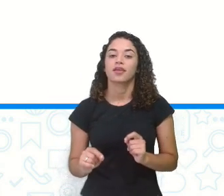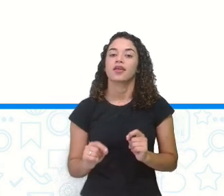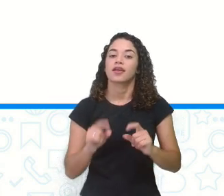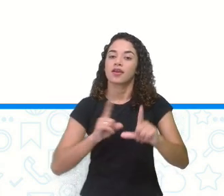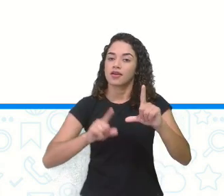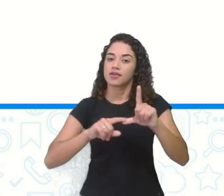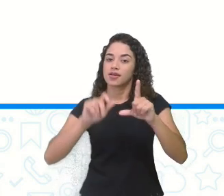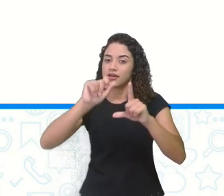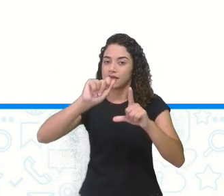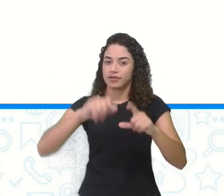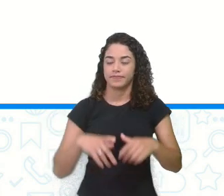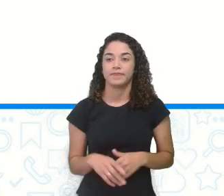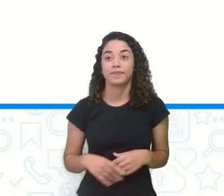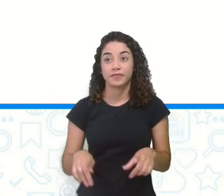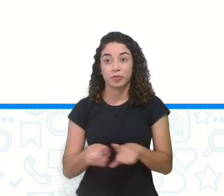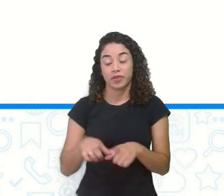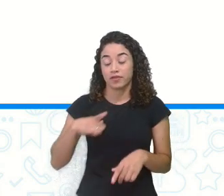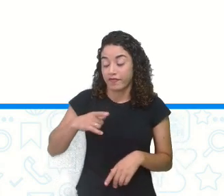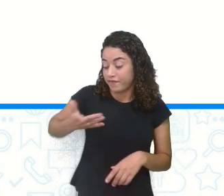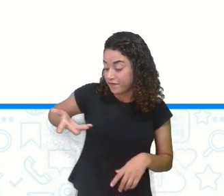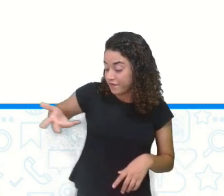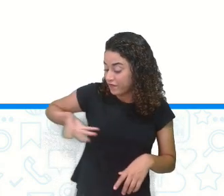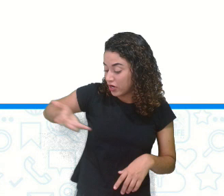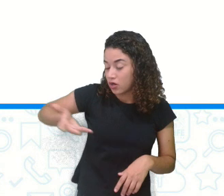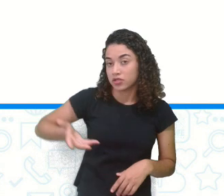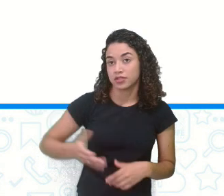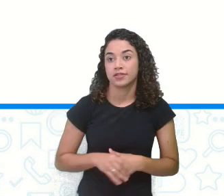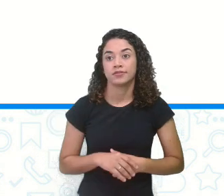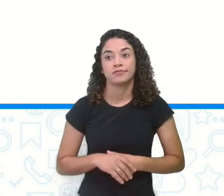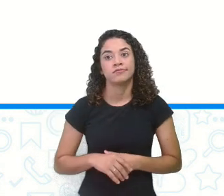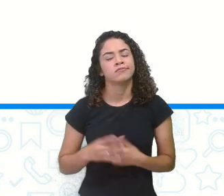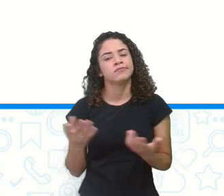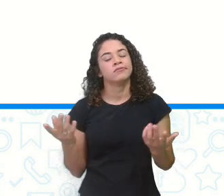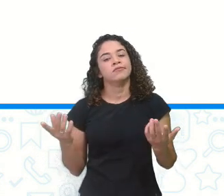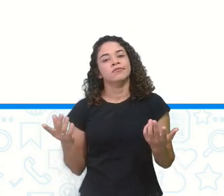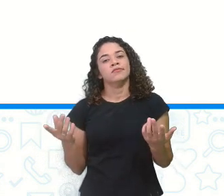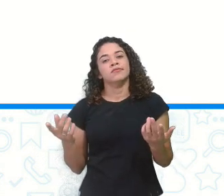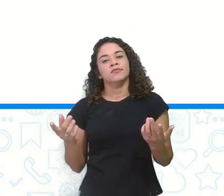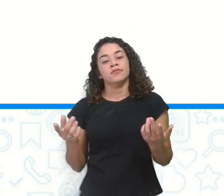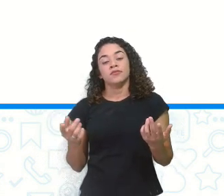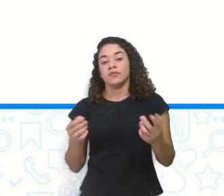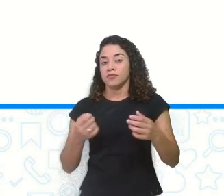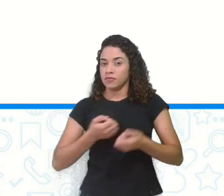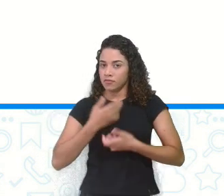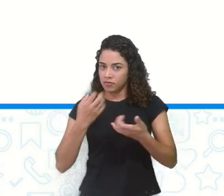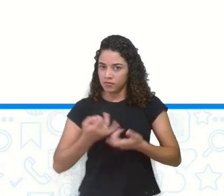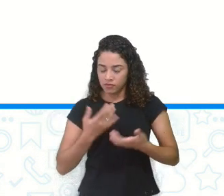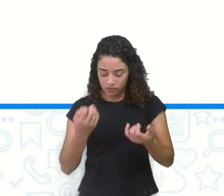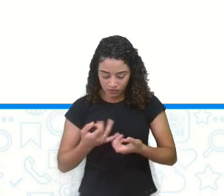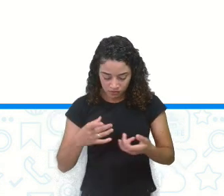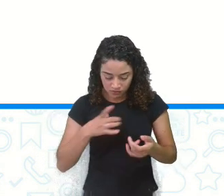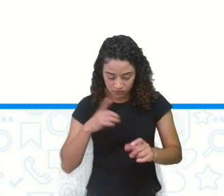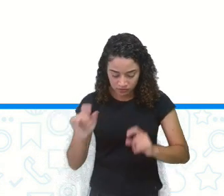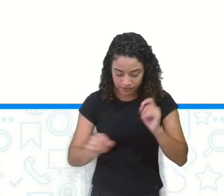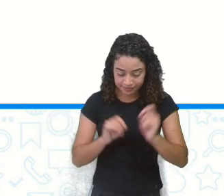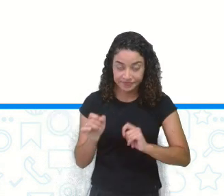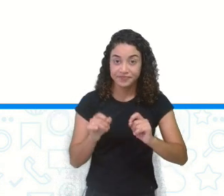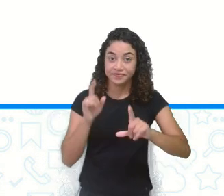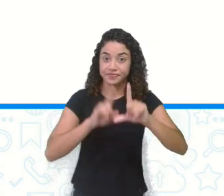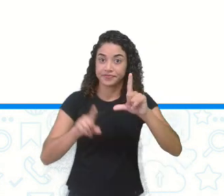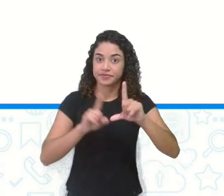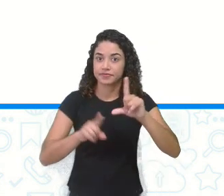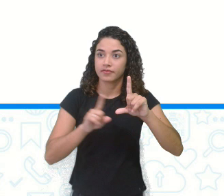Agora eu tenho aí velocidade, olha só. Nesse aí, eu vejo a letra V